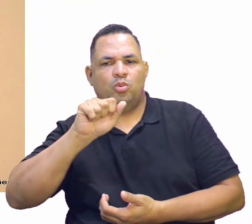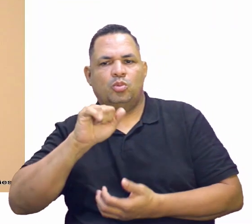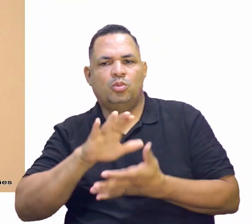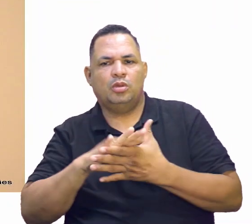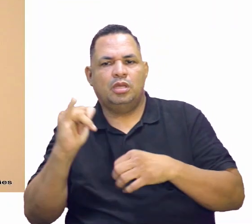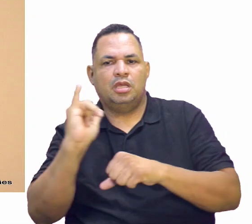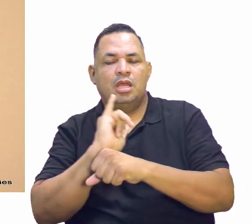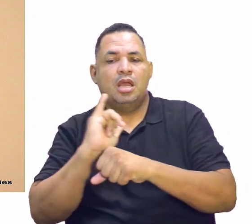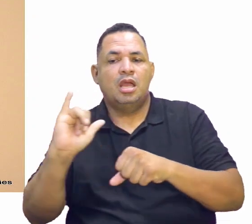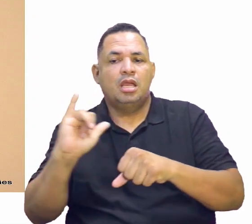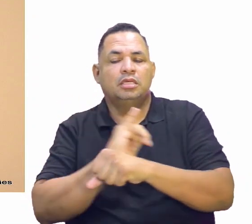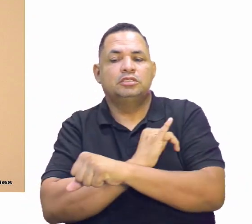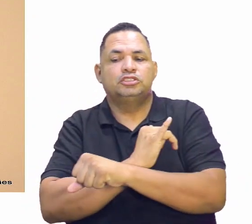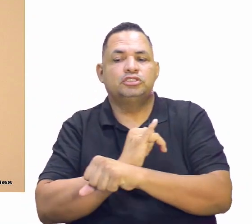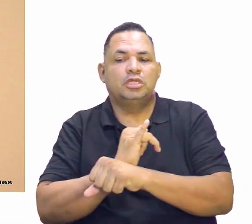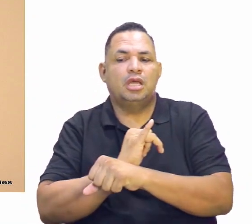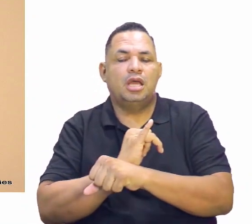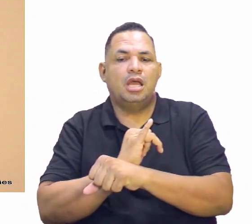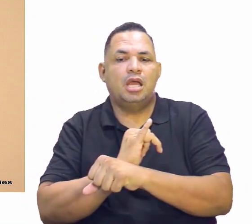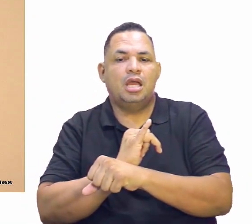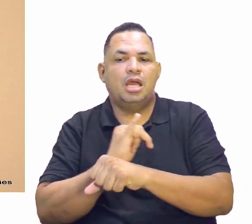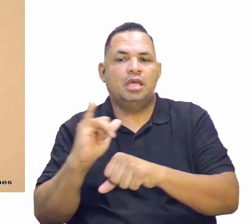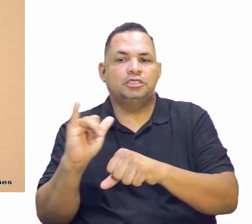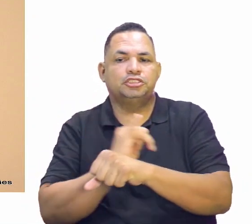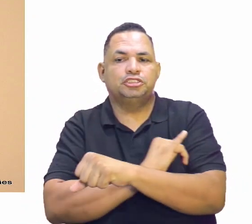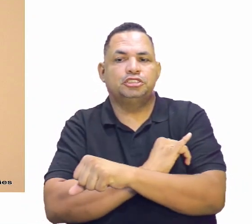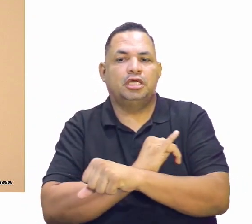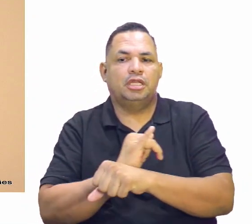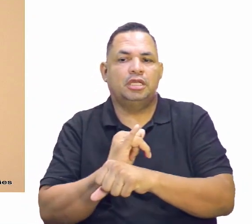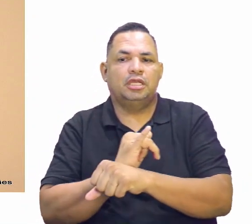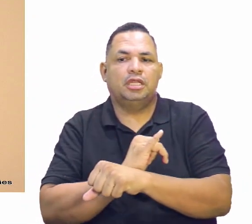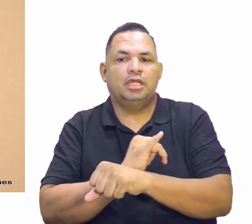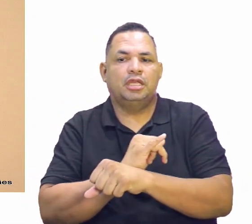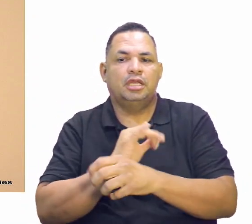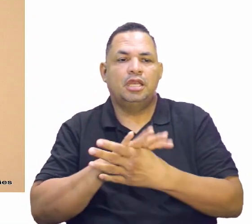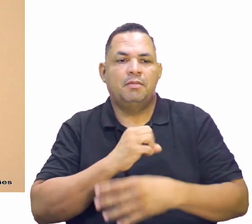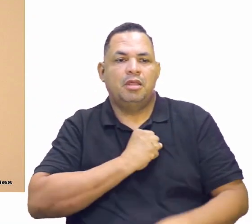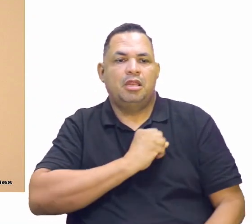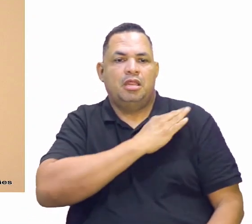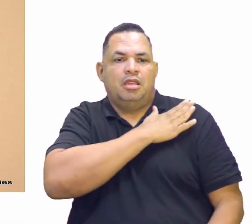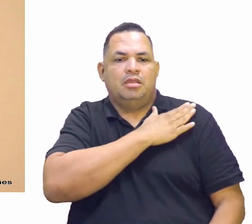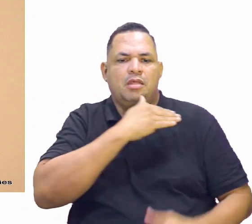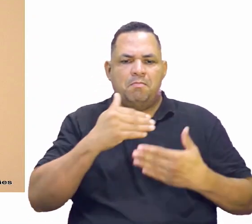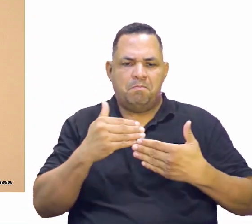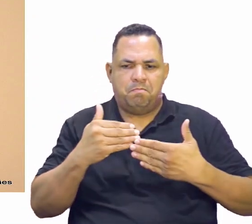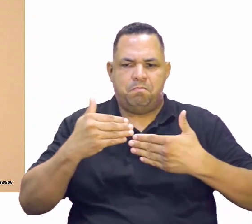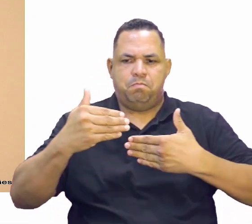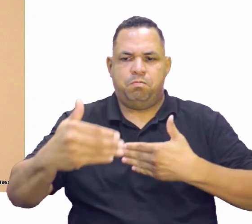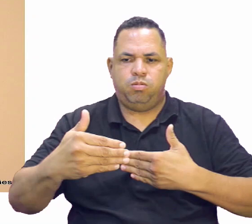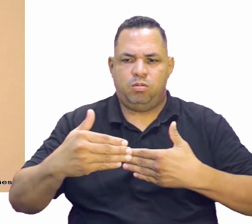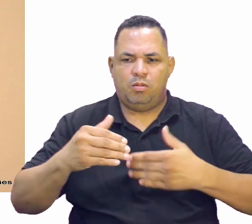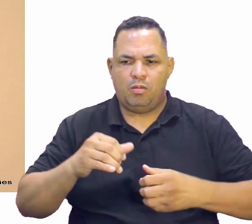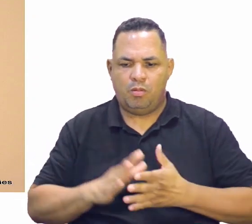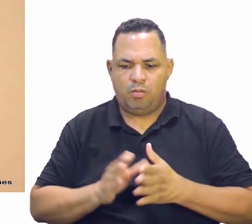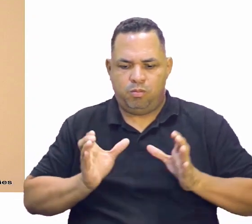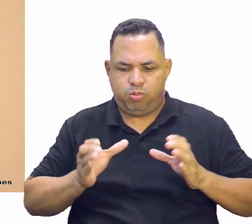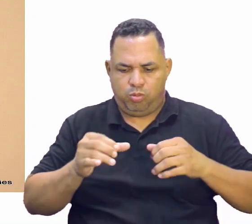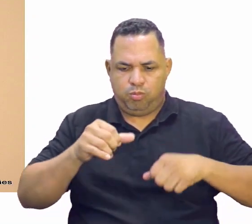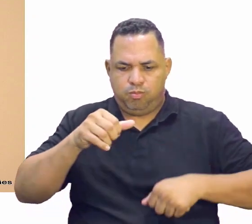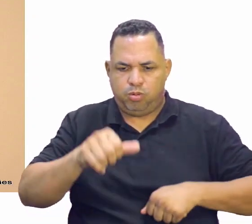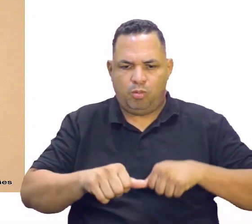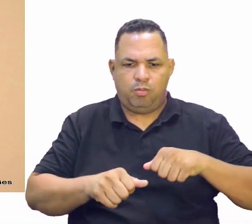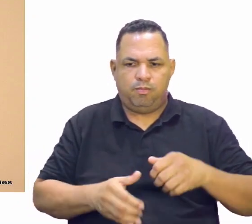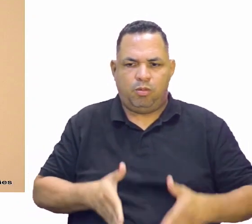estratégia militar, a chamada linha de frente, que precede o batalhão como